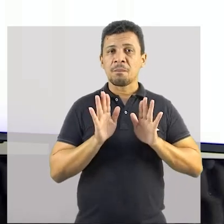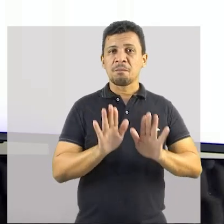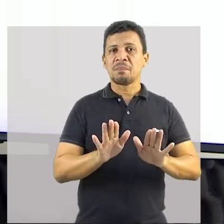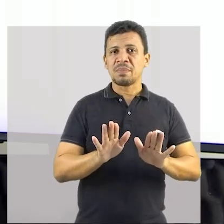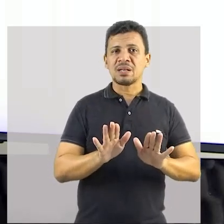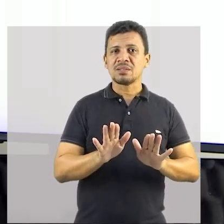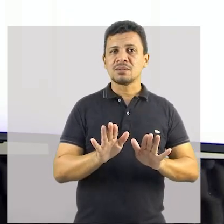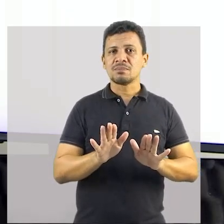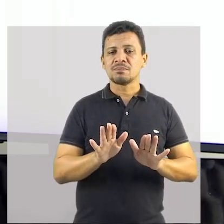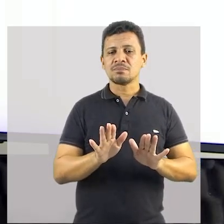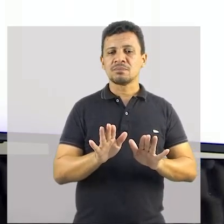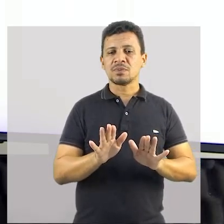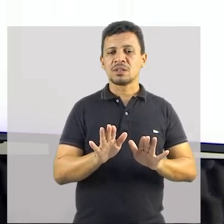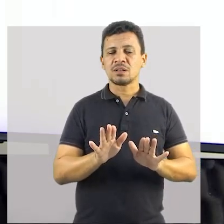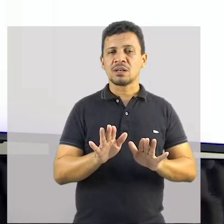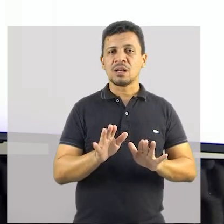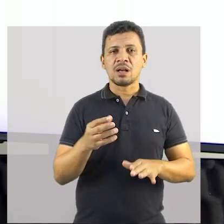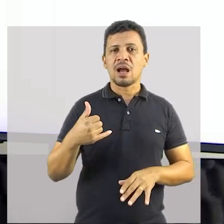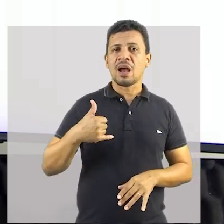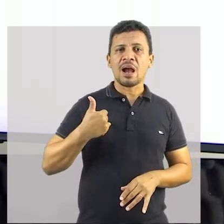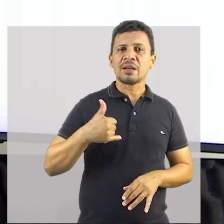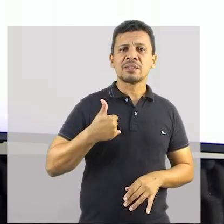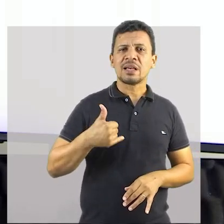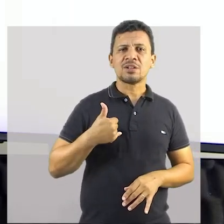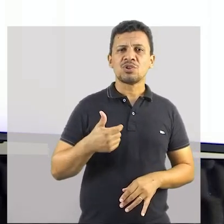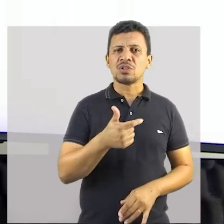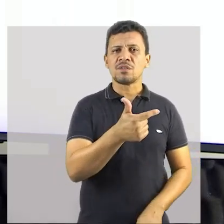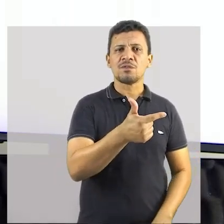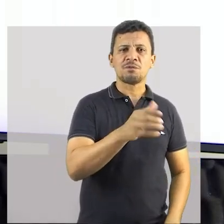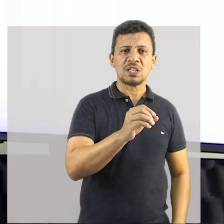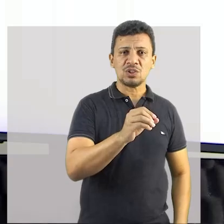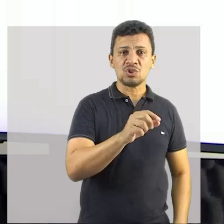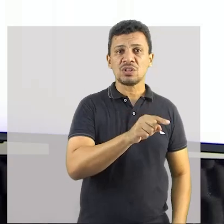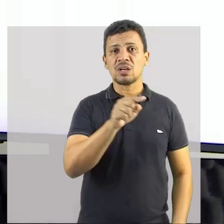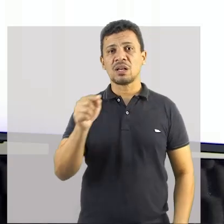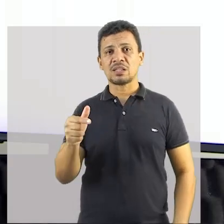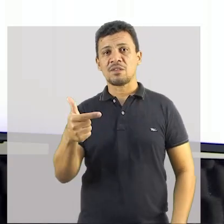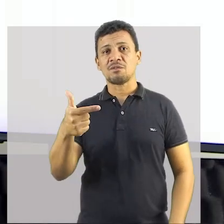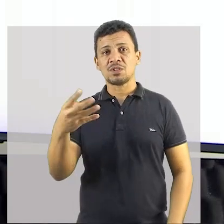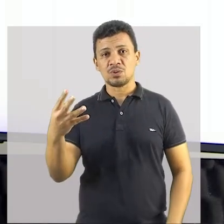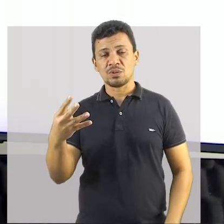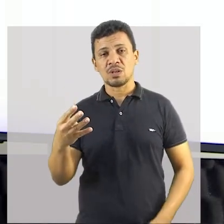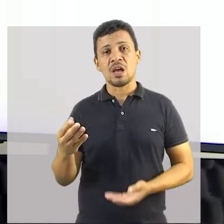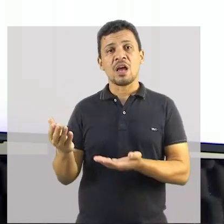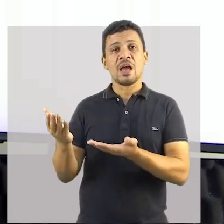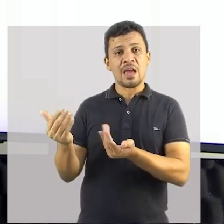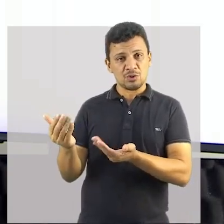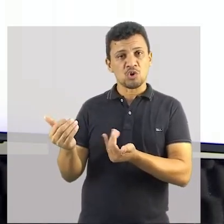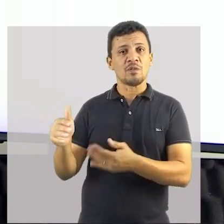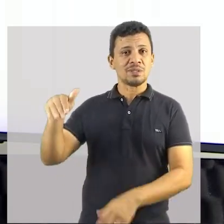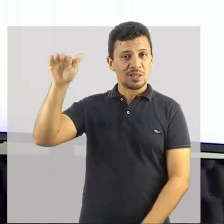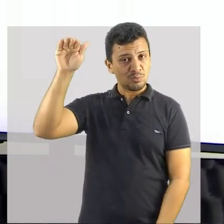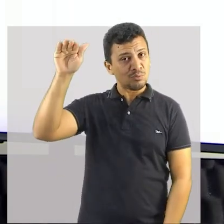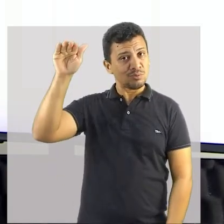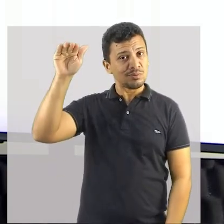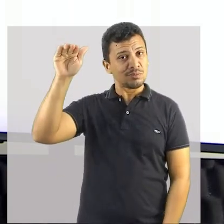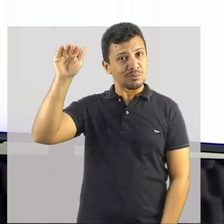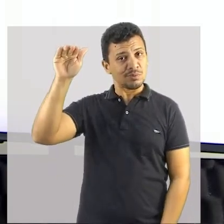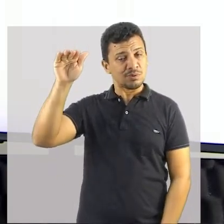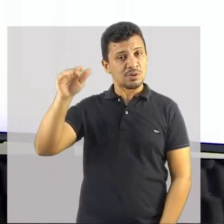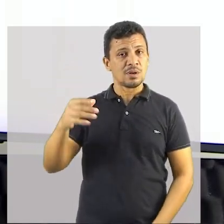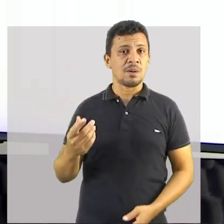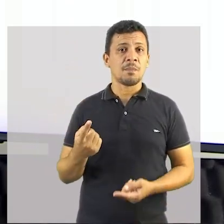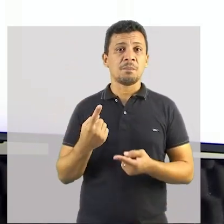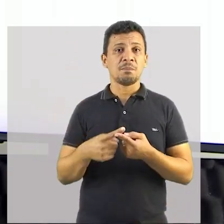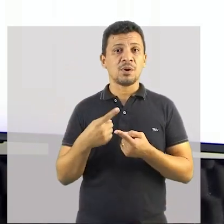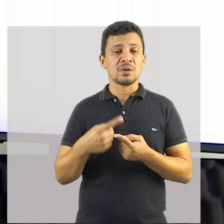em termos gerais, a maior faixa etária é de 20 a 24 anos, ó, que são chamados jovens adultos, tá?